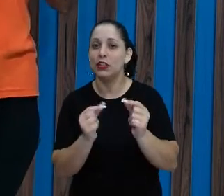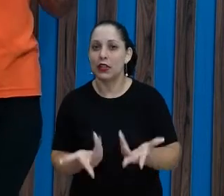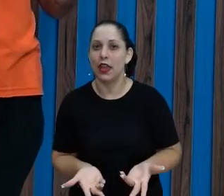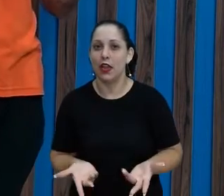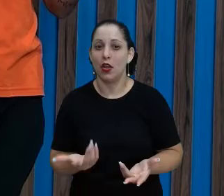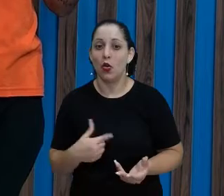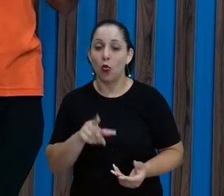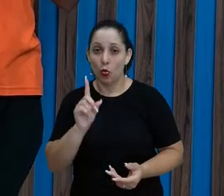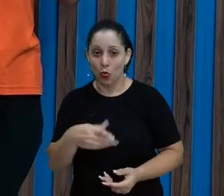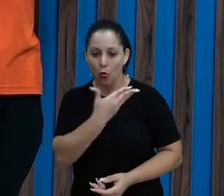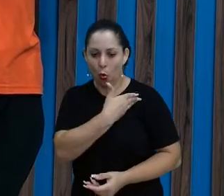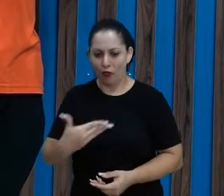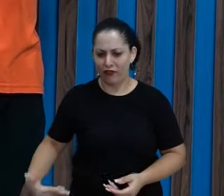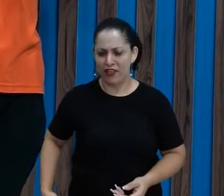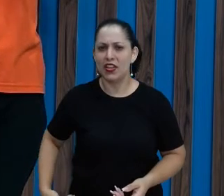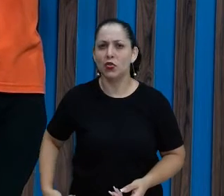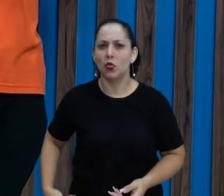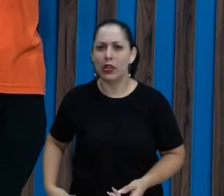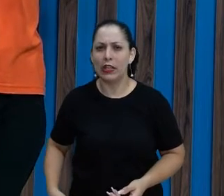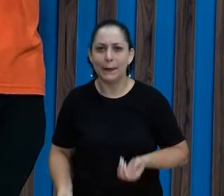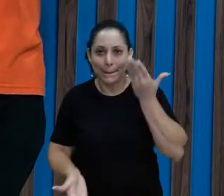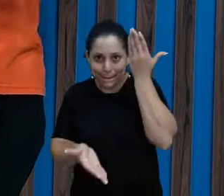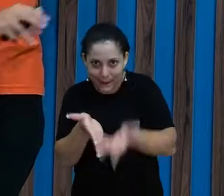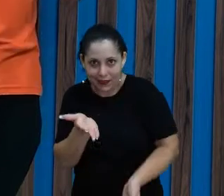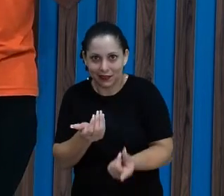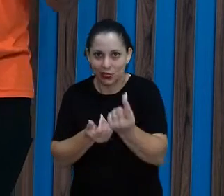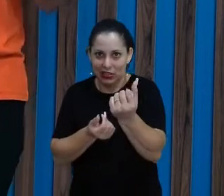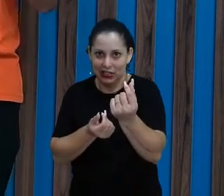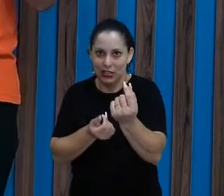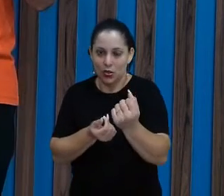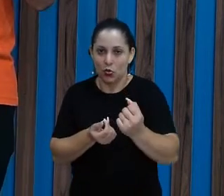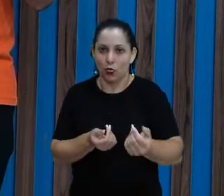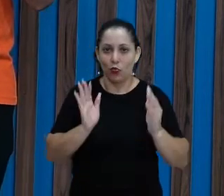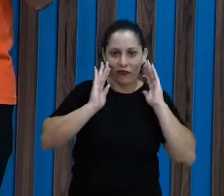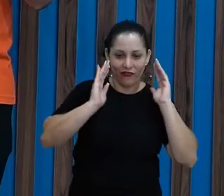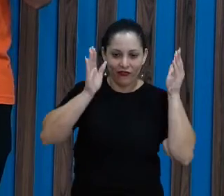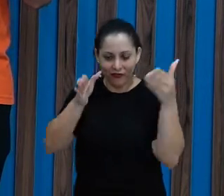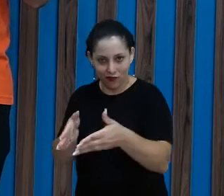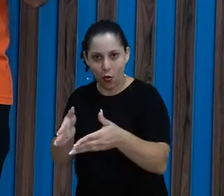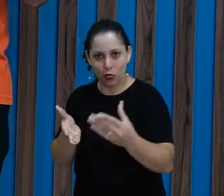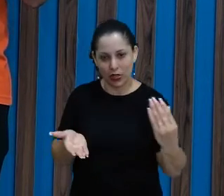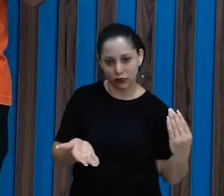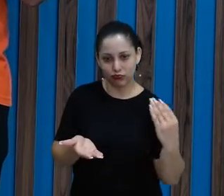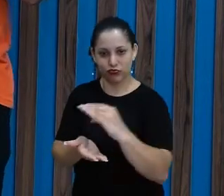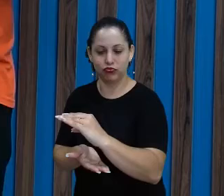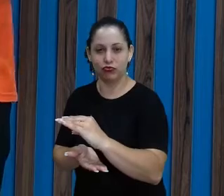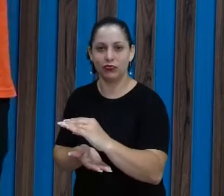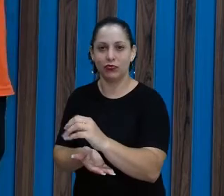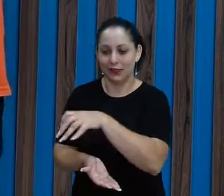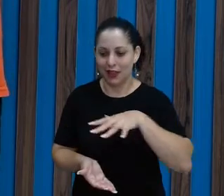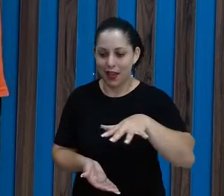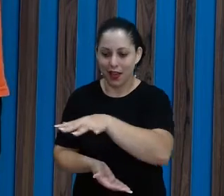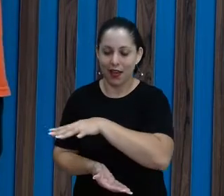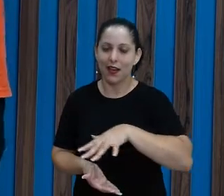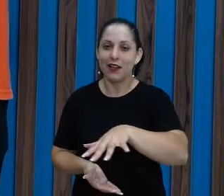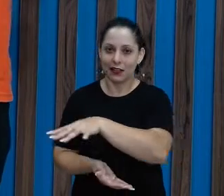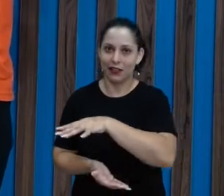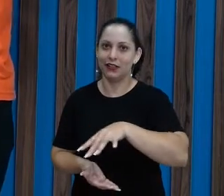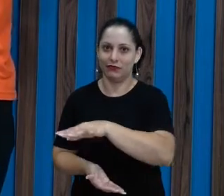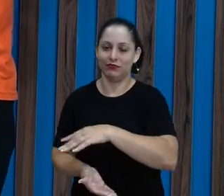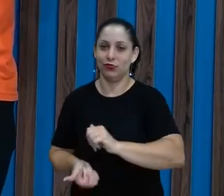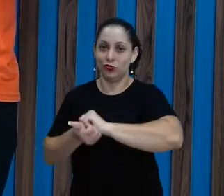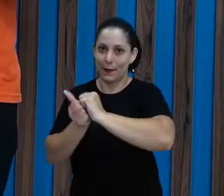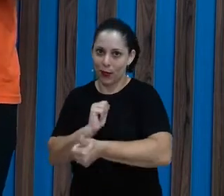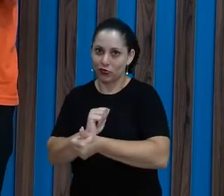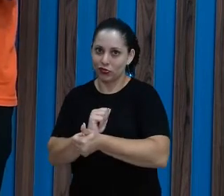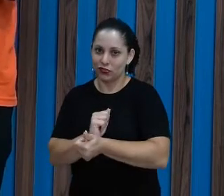de receber para poder assegurar que esse dinheiro vá para o esporte. Vejam como funciona empresas,